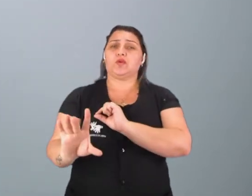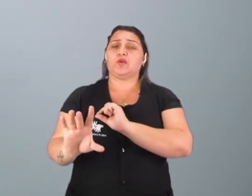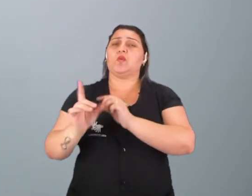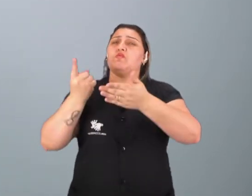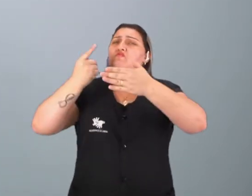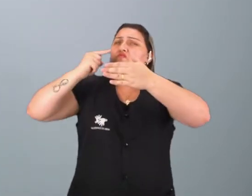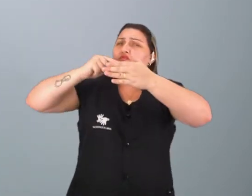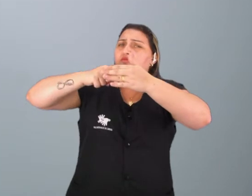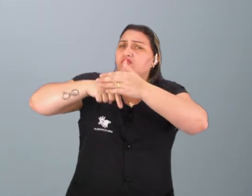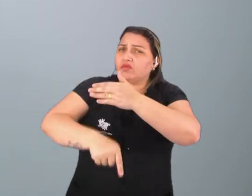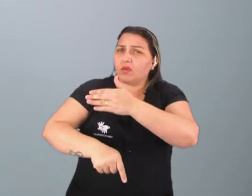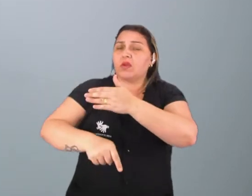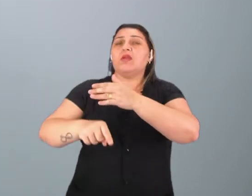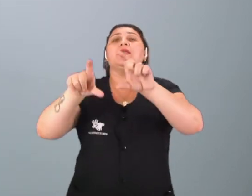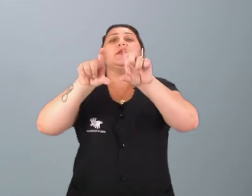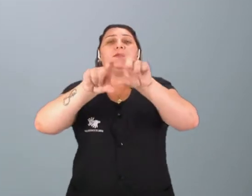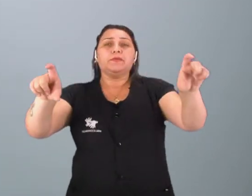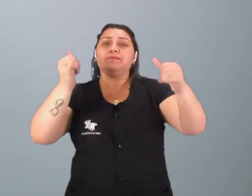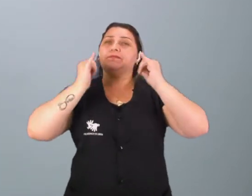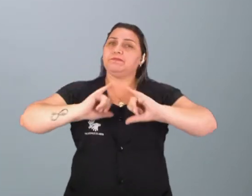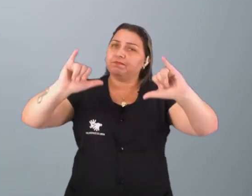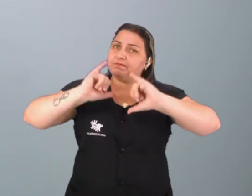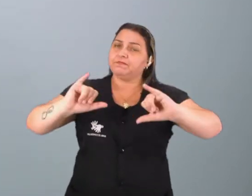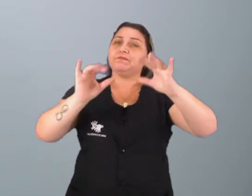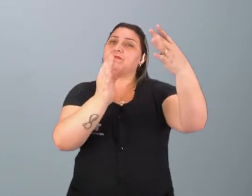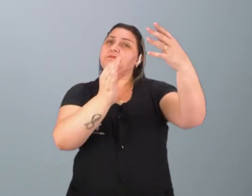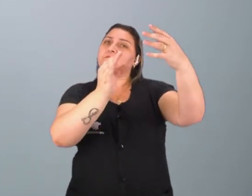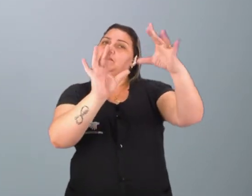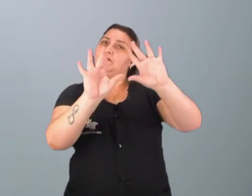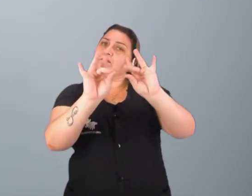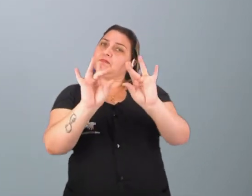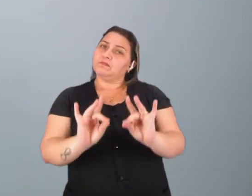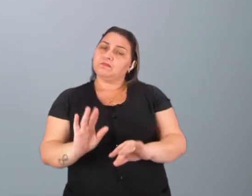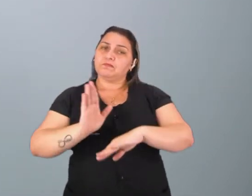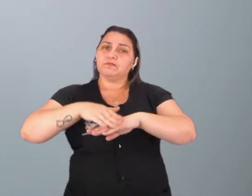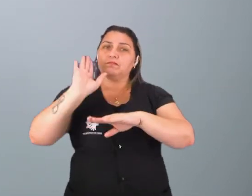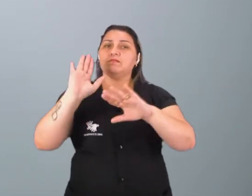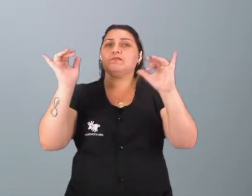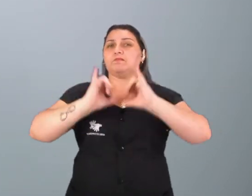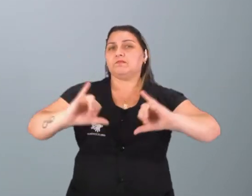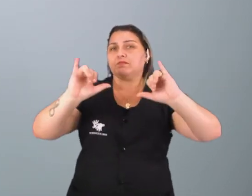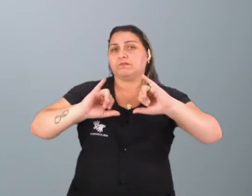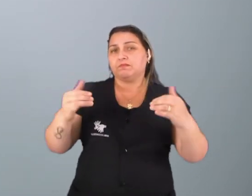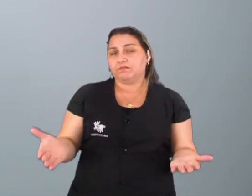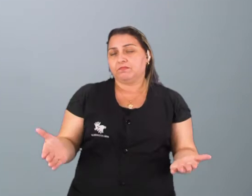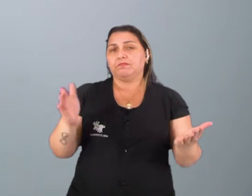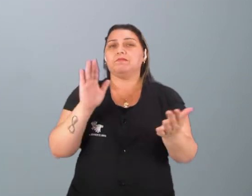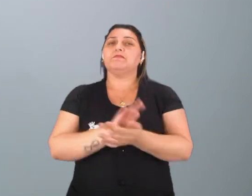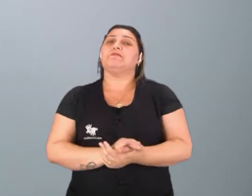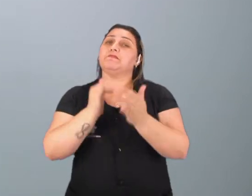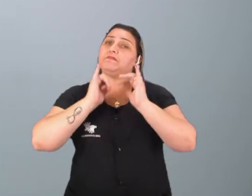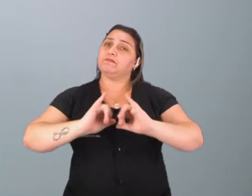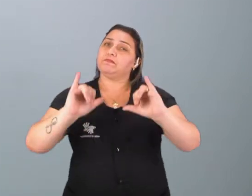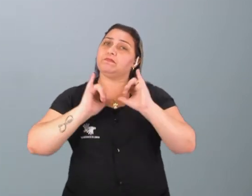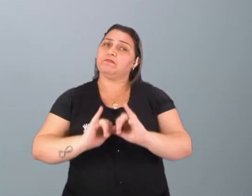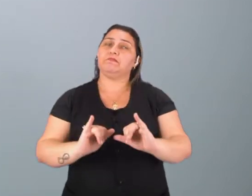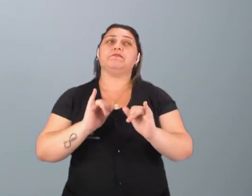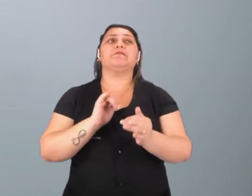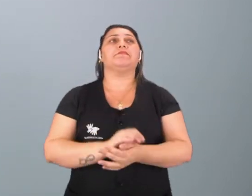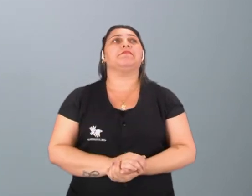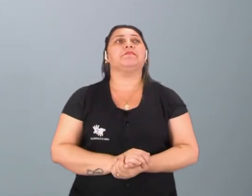ética, geralmente. Mas como nada é perfeito nesse mundo, existem muitos jornalistas que não são assim. Então é